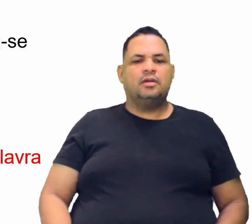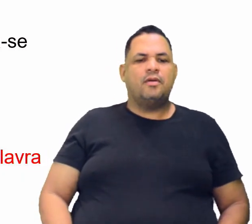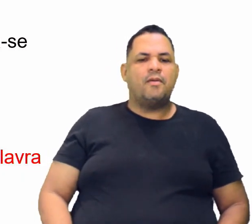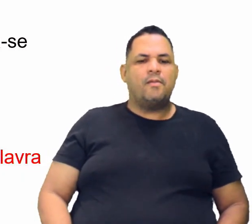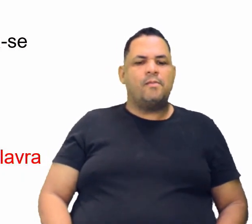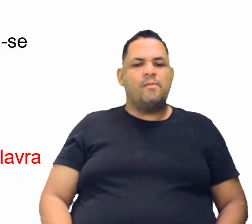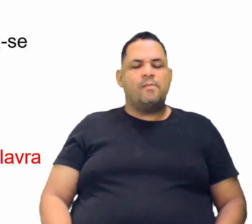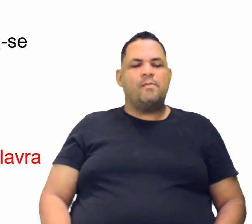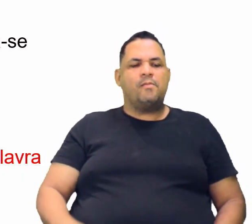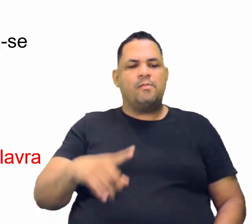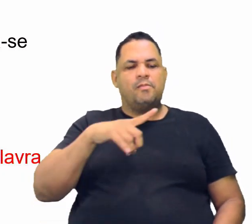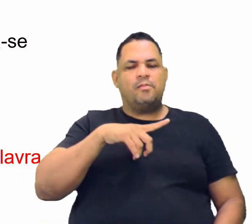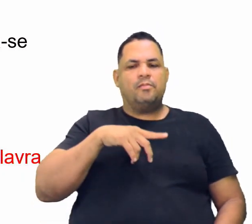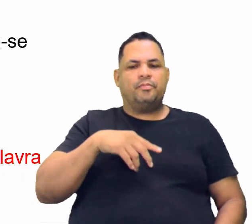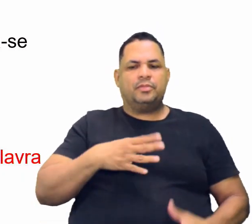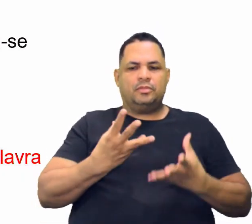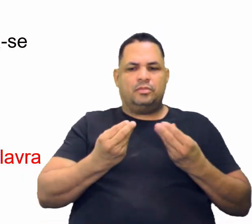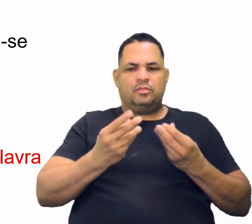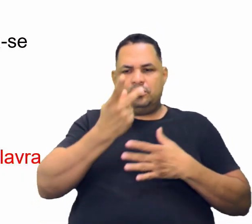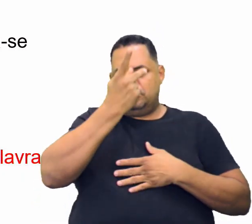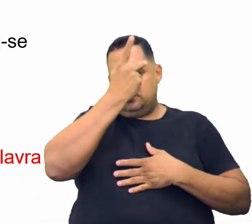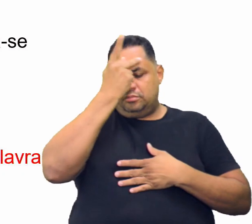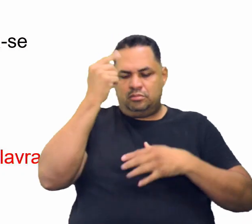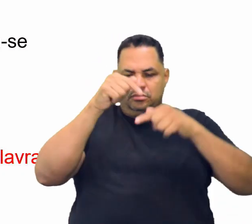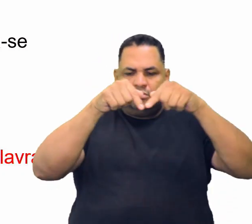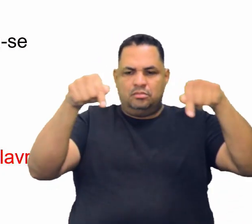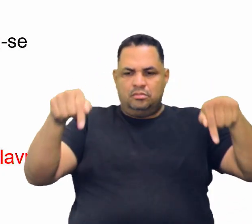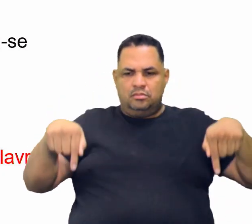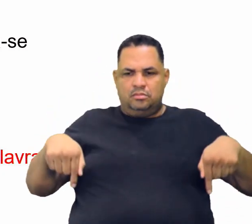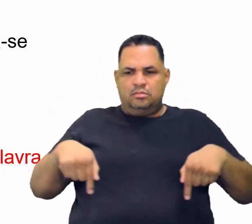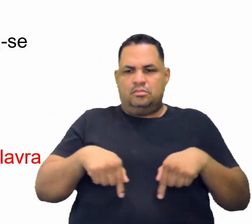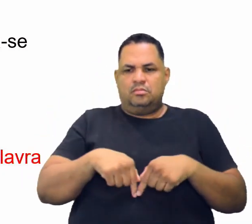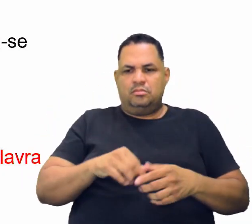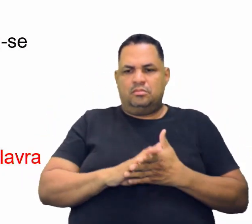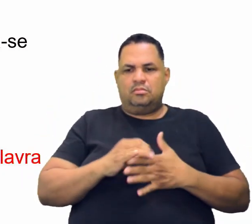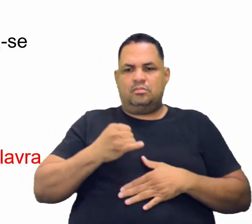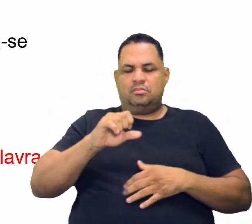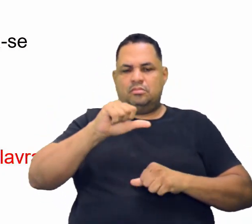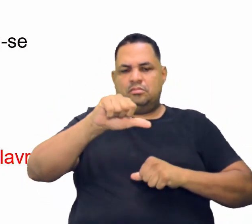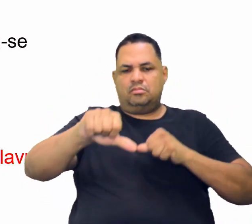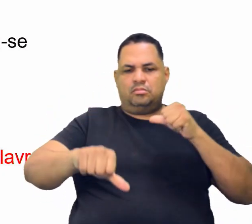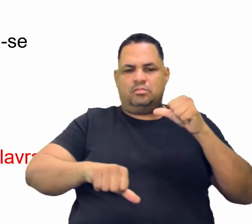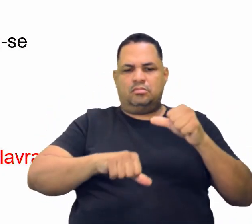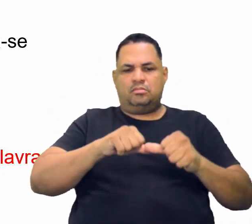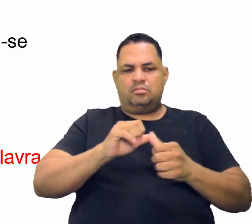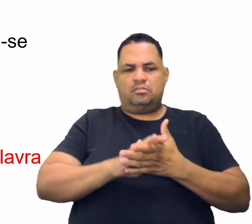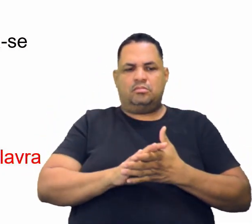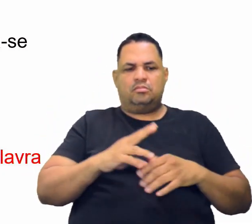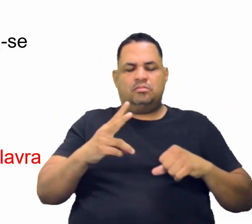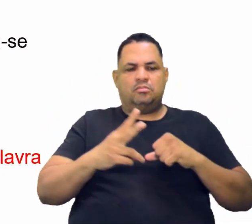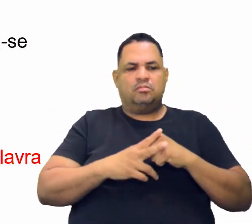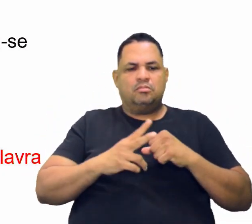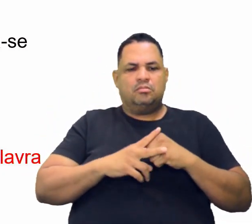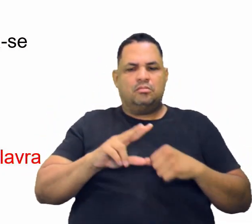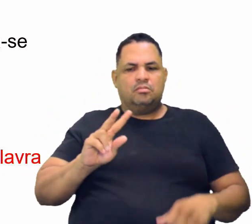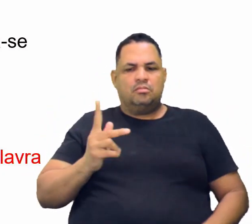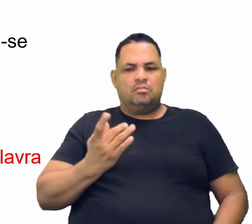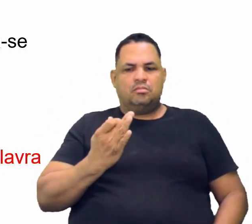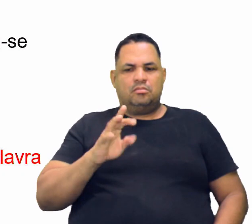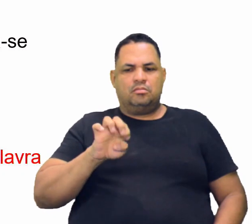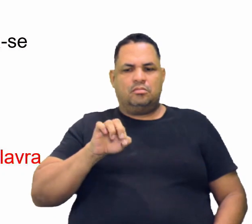existem muitas pessoas na sala, tá bom? Se eu troco esse haver aqui, ó,